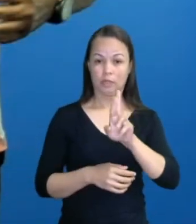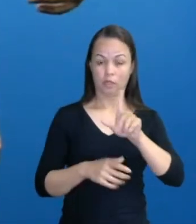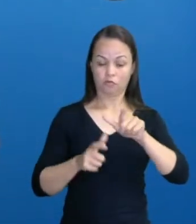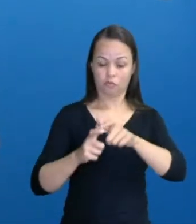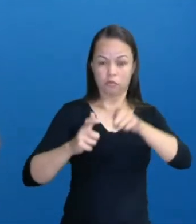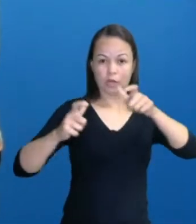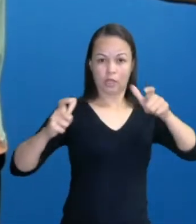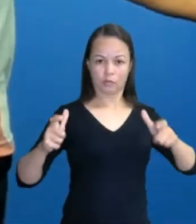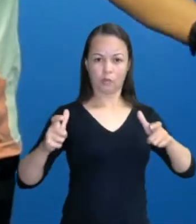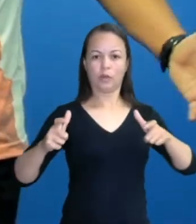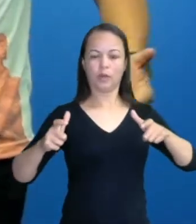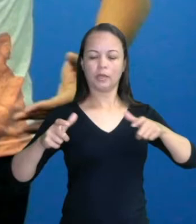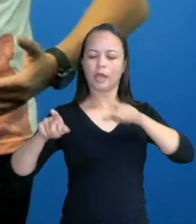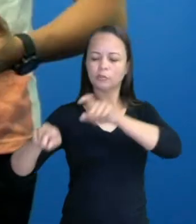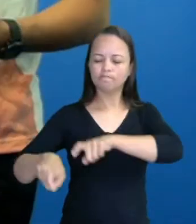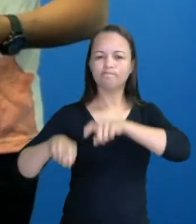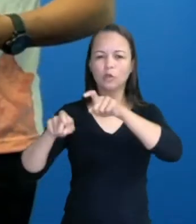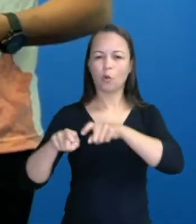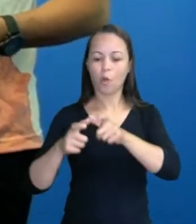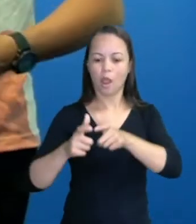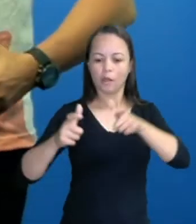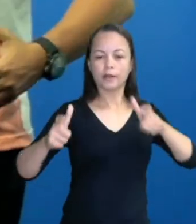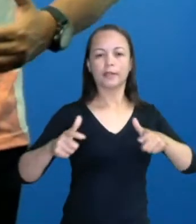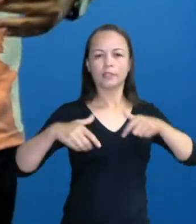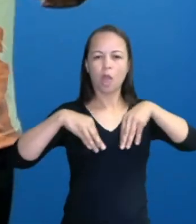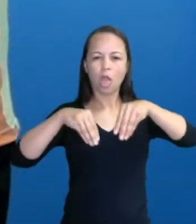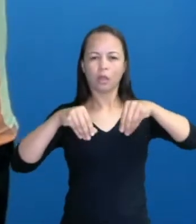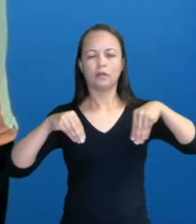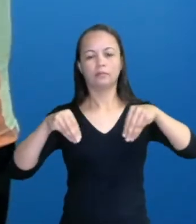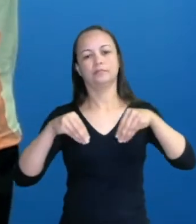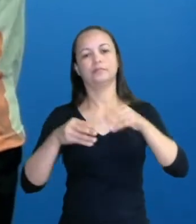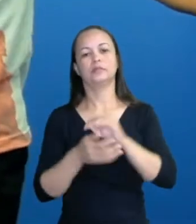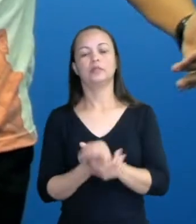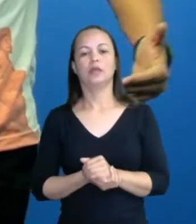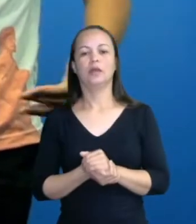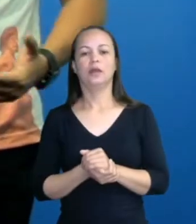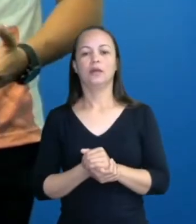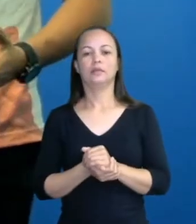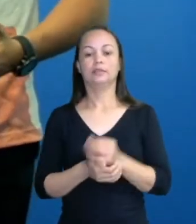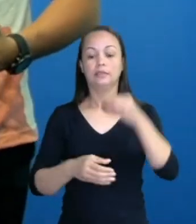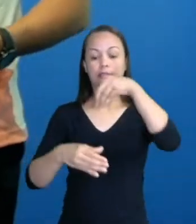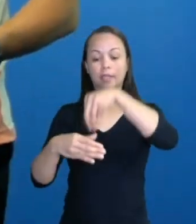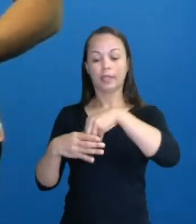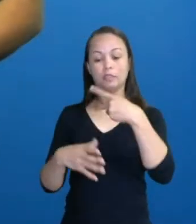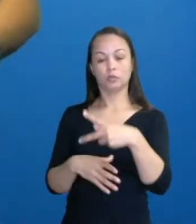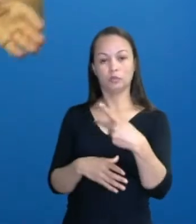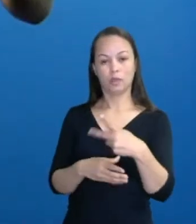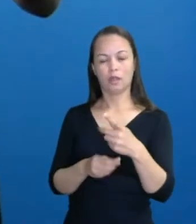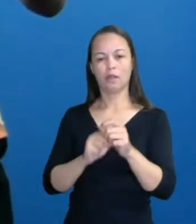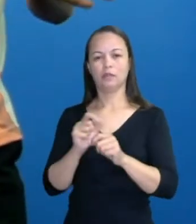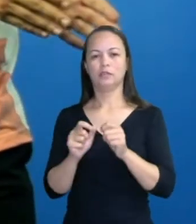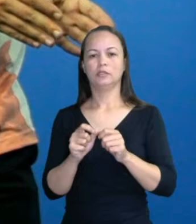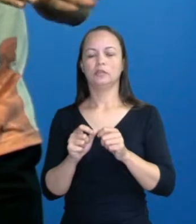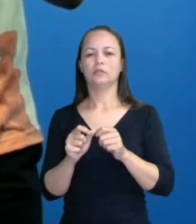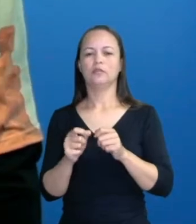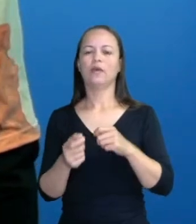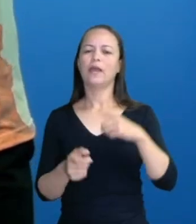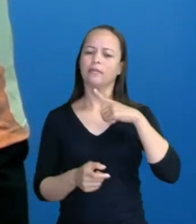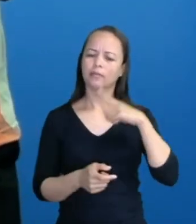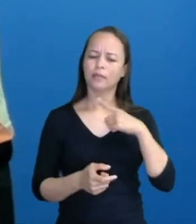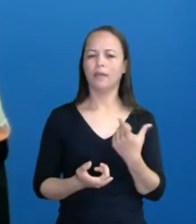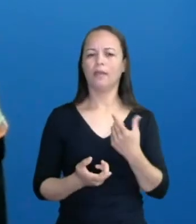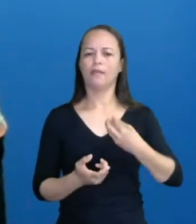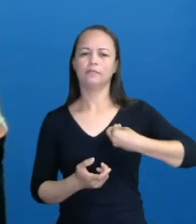O feudo é uma grande terra, uma grande propriedade. Dentro desse feudo vai existir